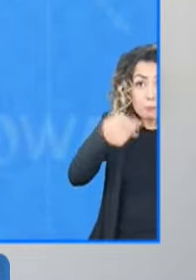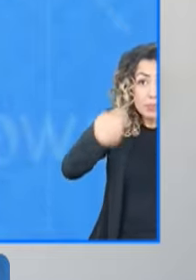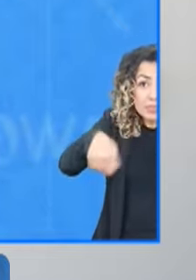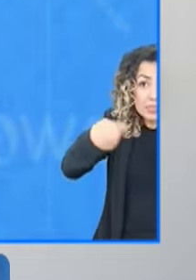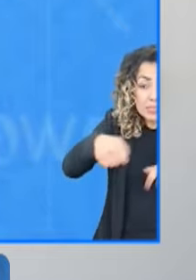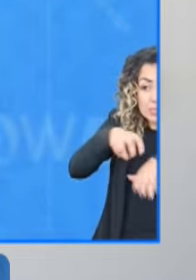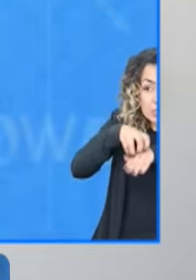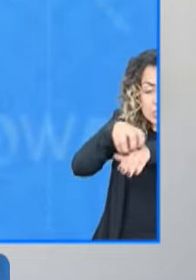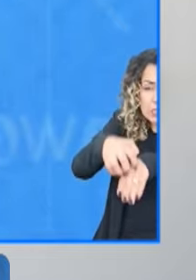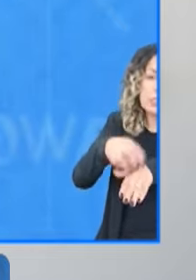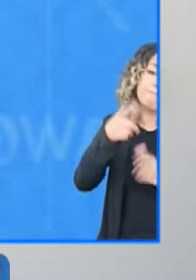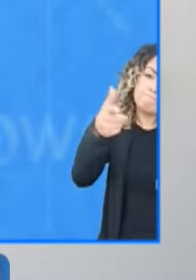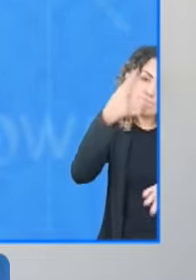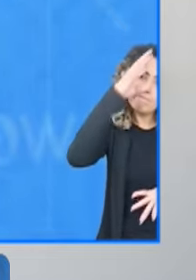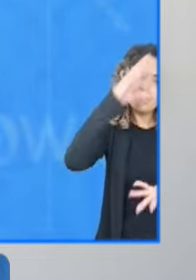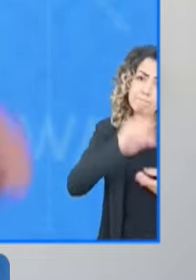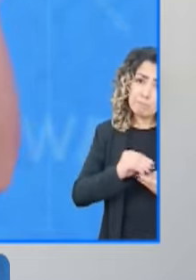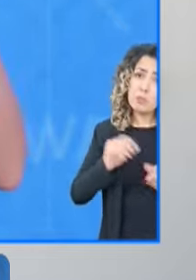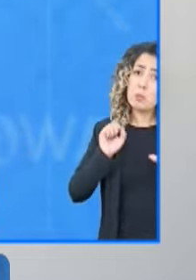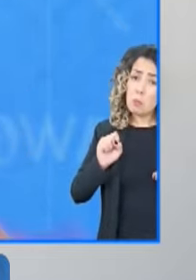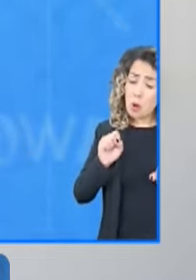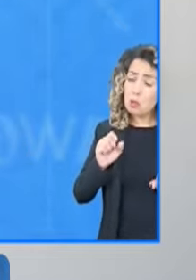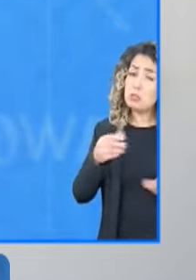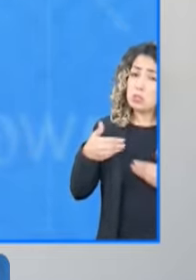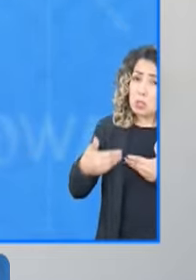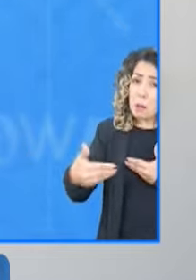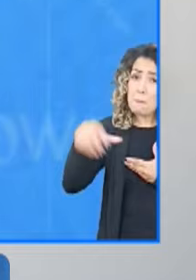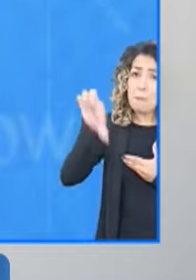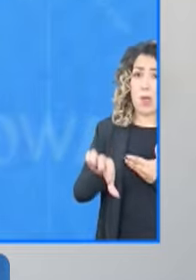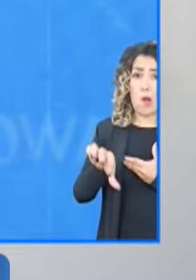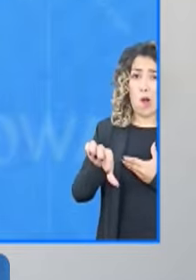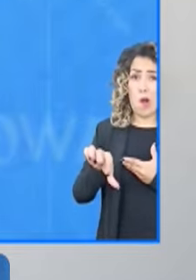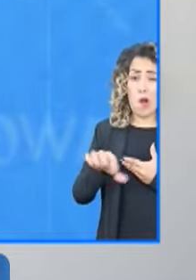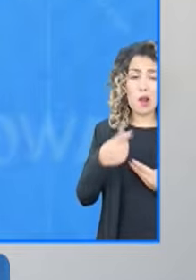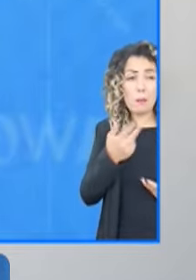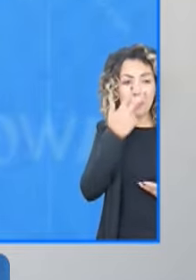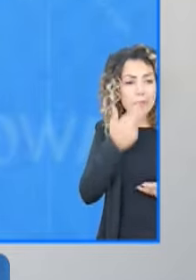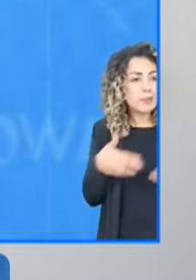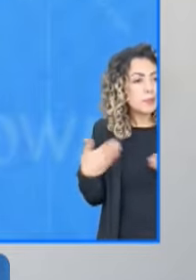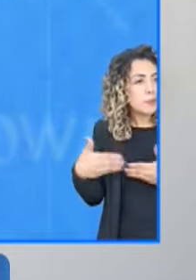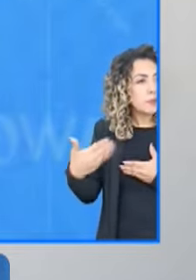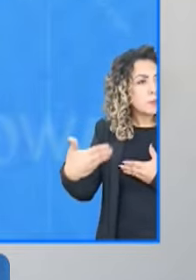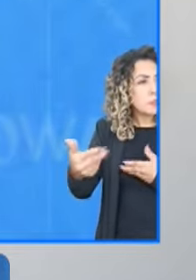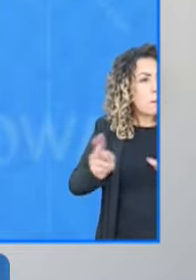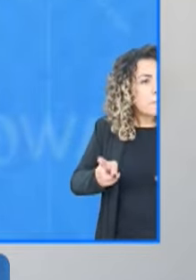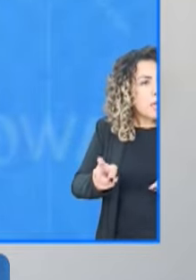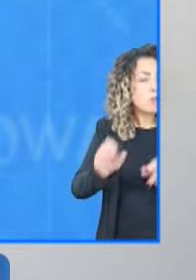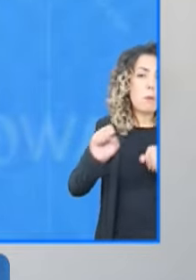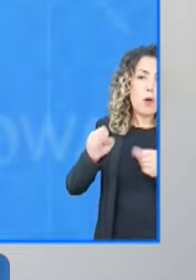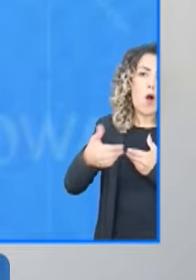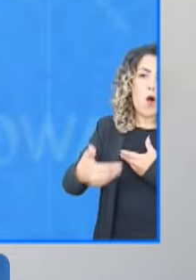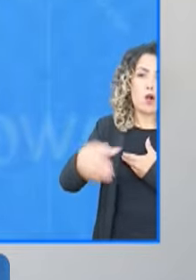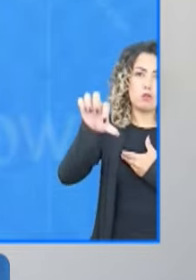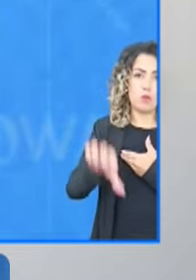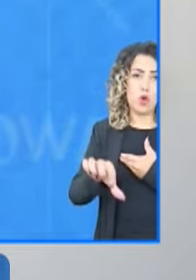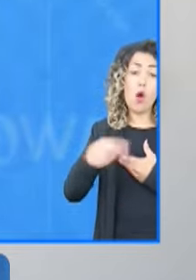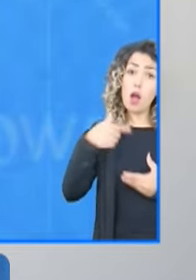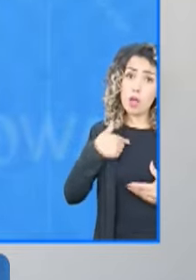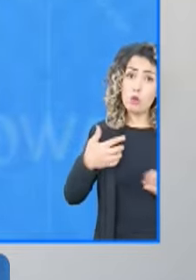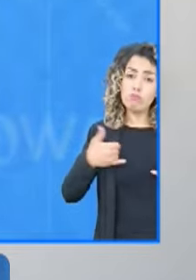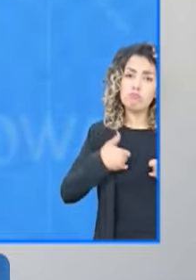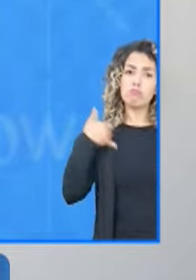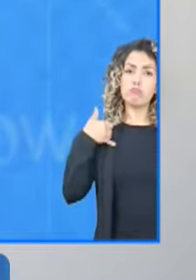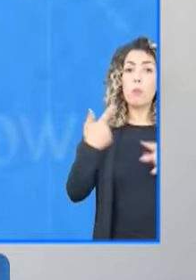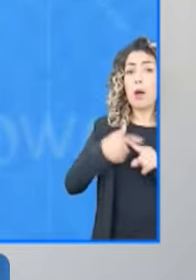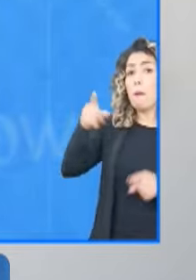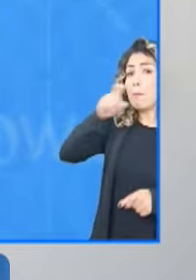forma, trazer essa avaliação, impacto desse soco. A minha percepção, Léo, é de que